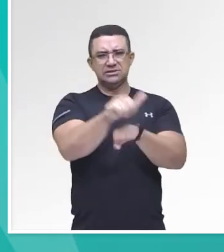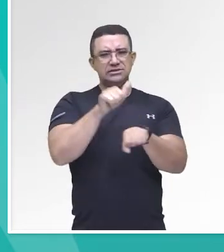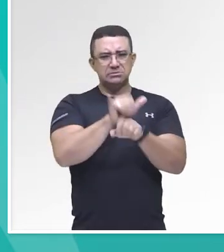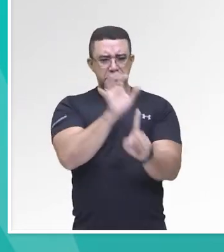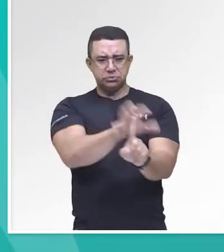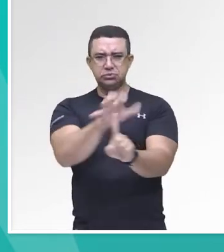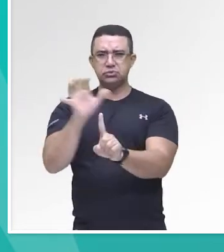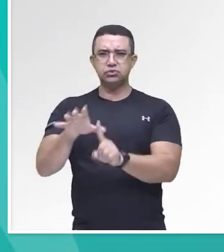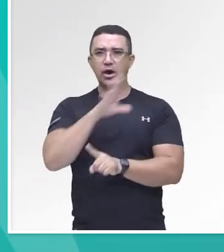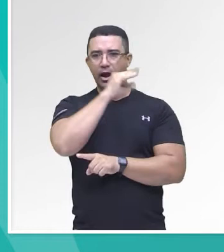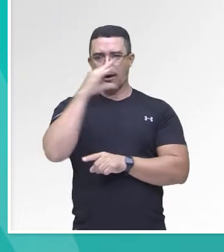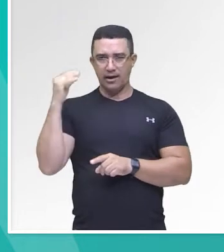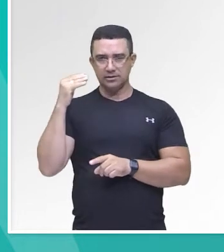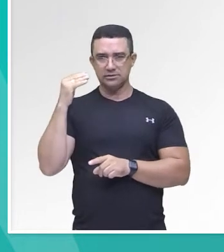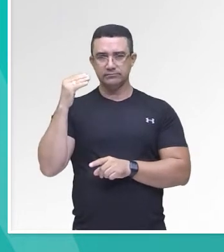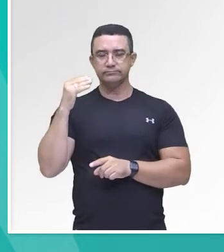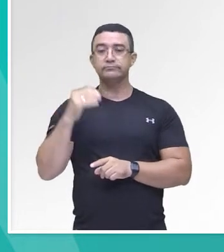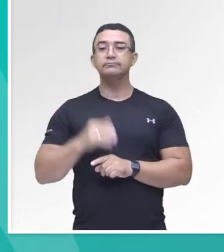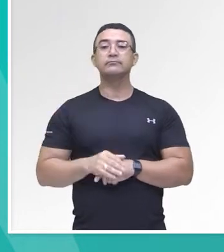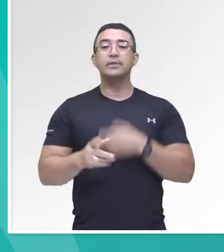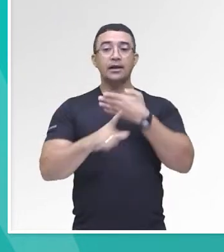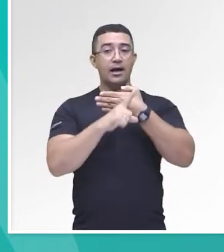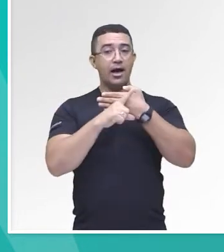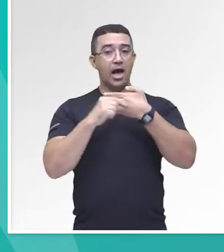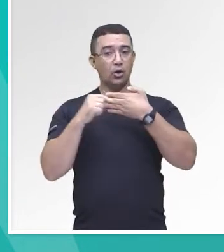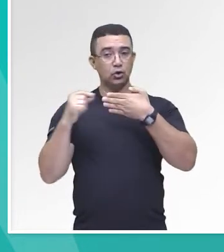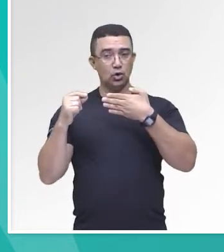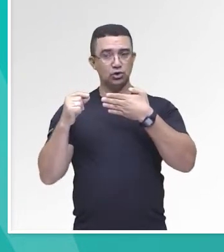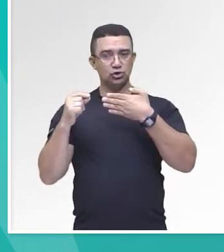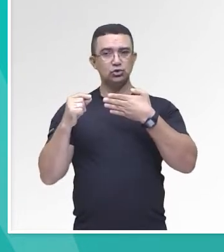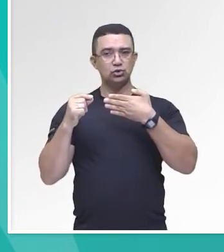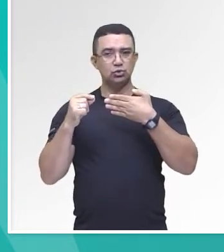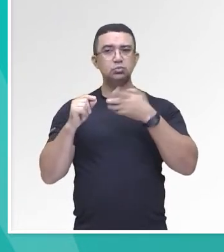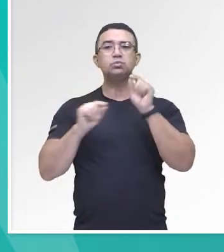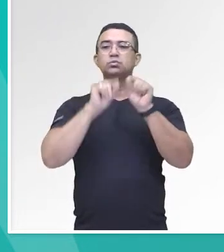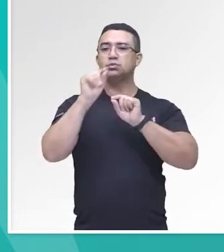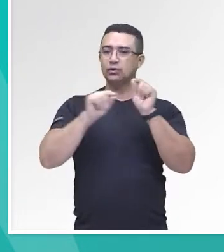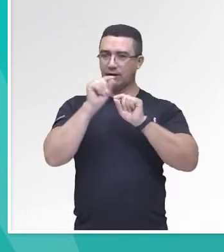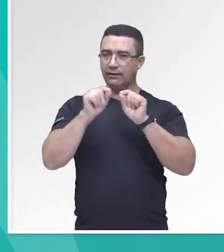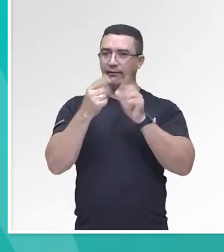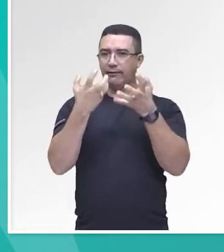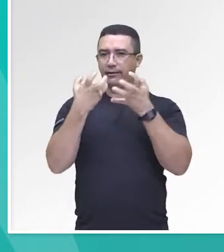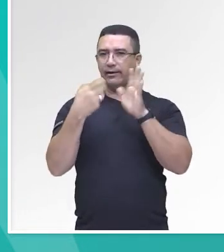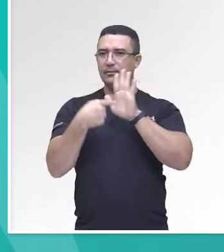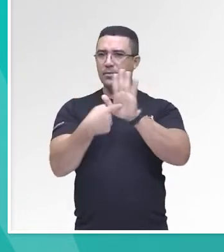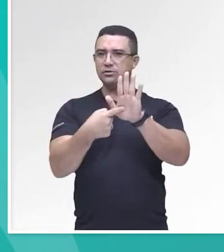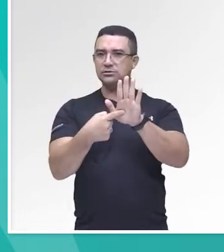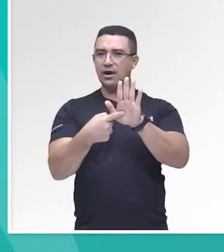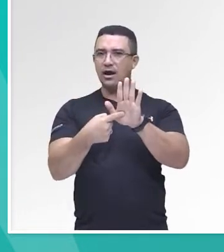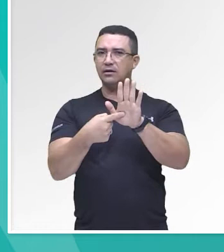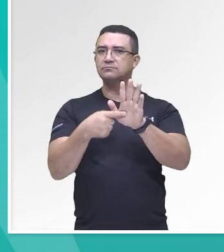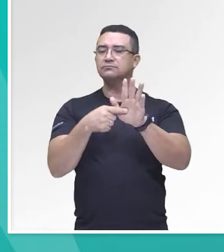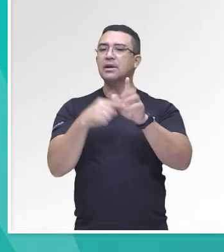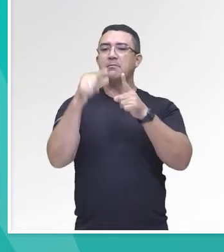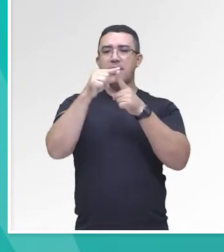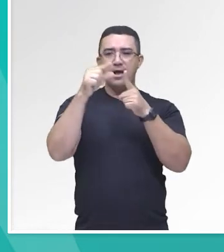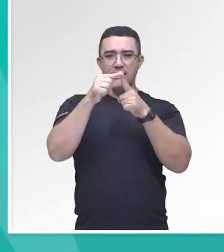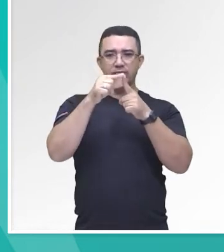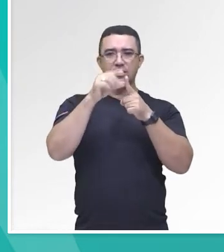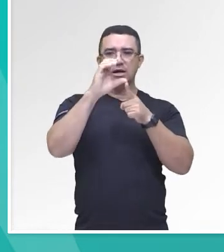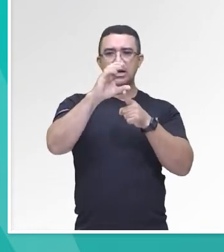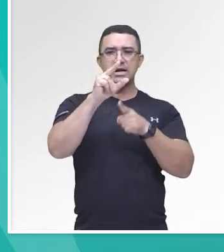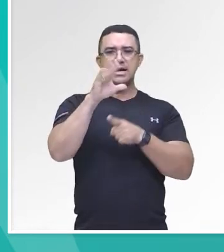texto torna a referir crianças, mas percebe que há uma distância entre